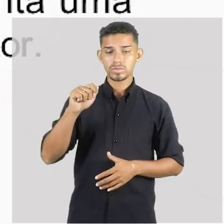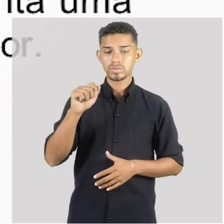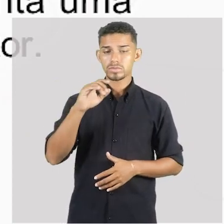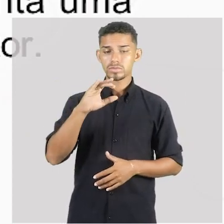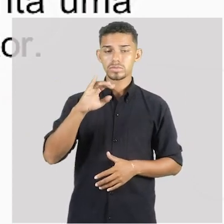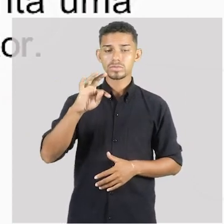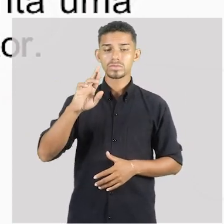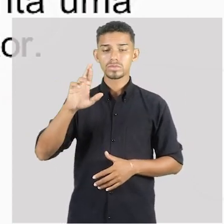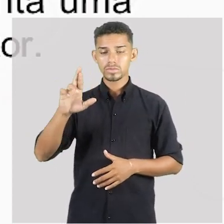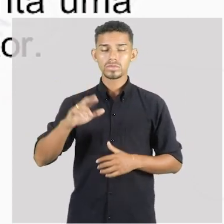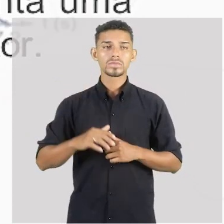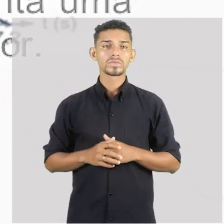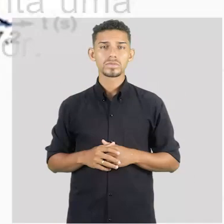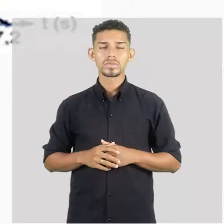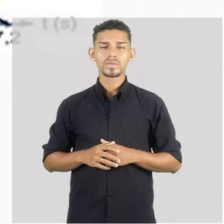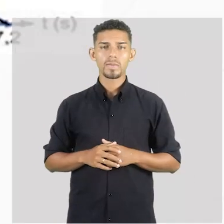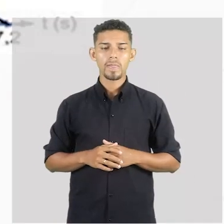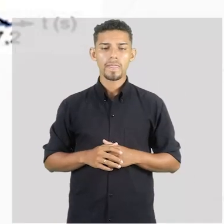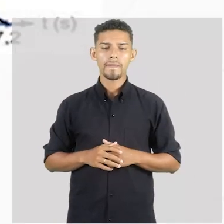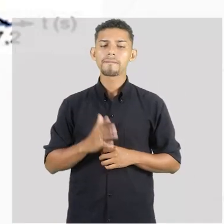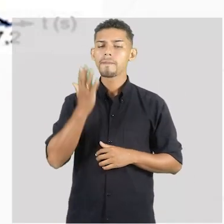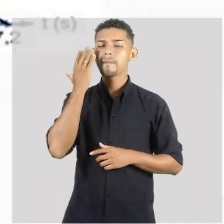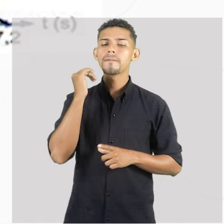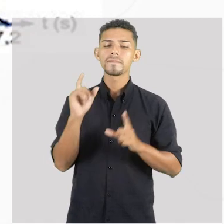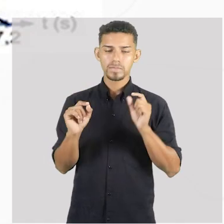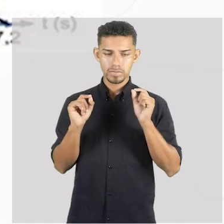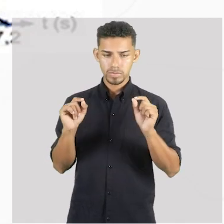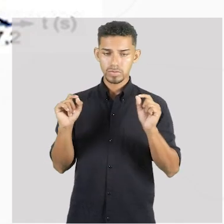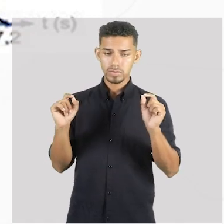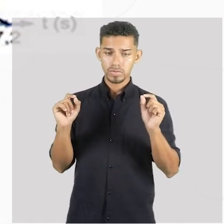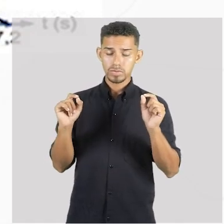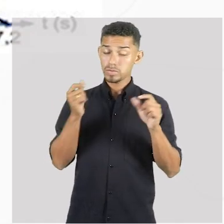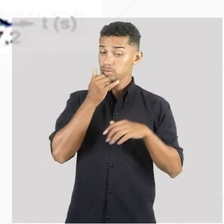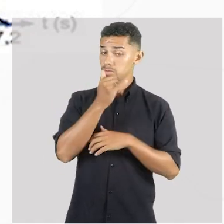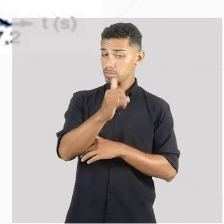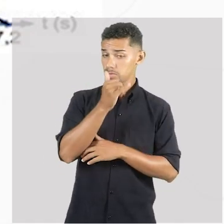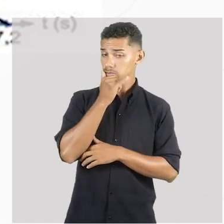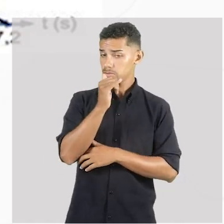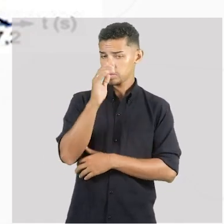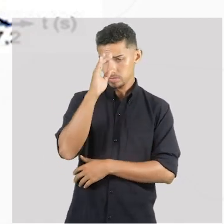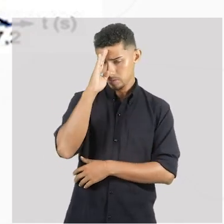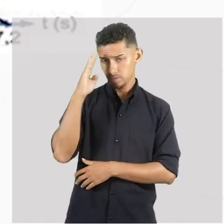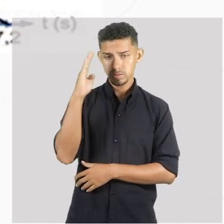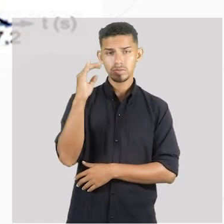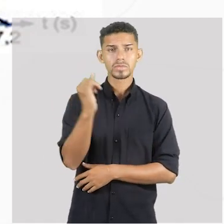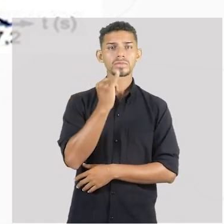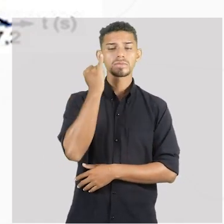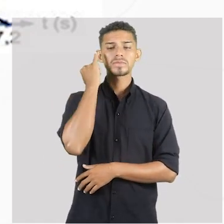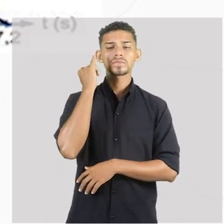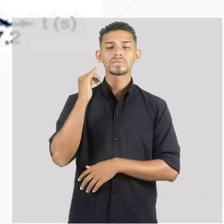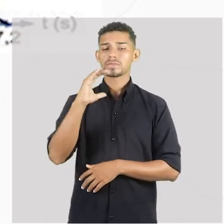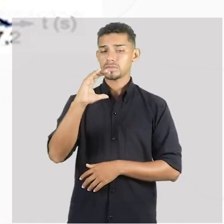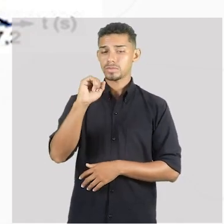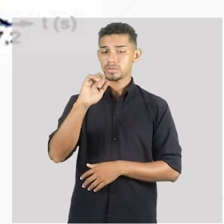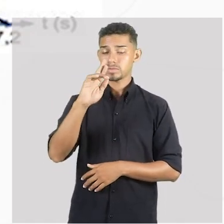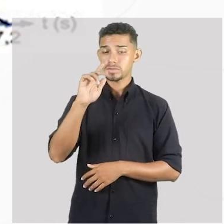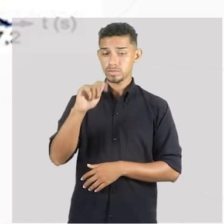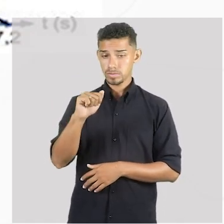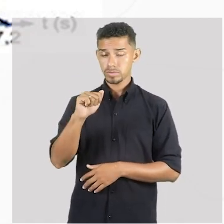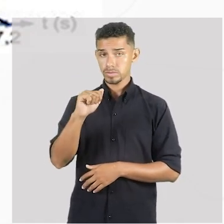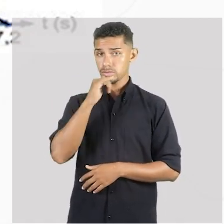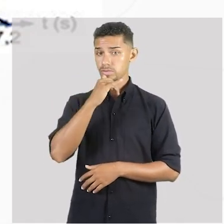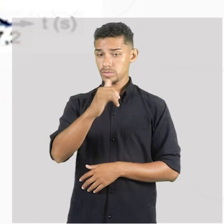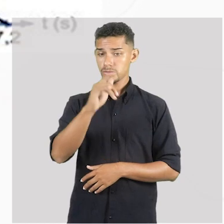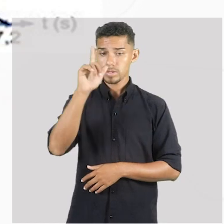vamos continuar. Sabendo que a carga elétrica fundamental, que eu chamei de carga elementar,